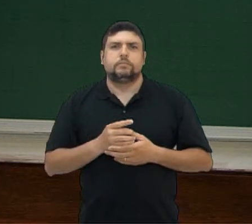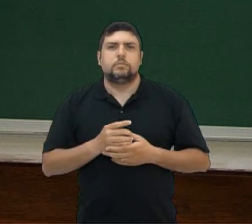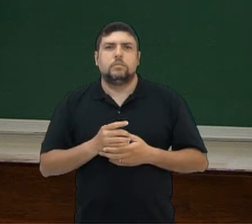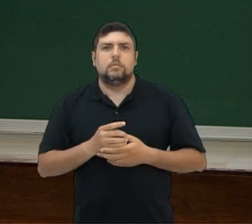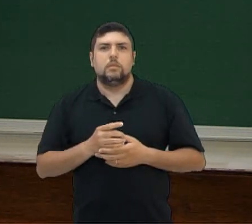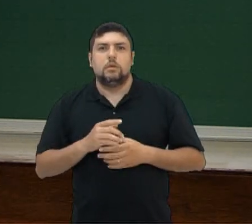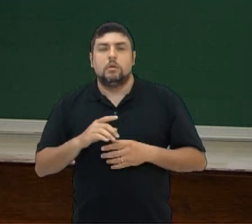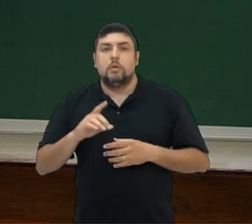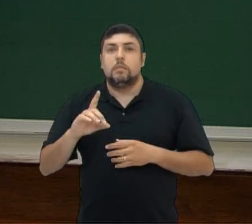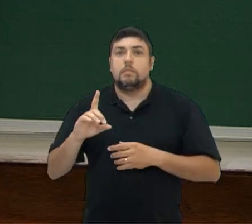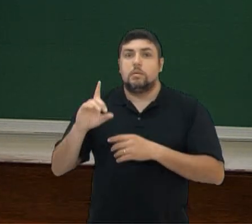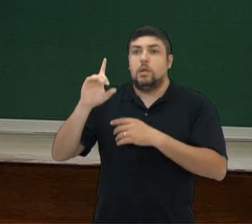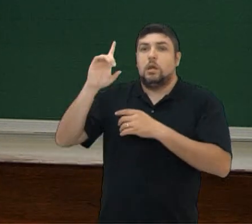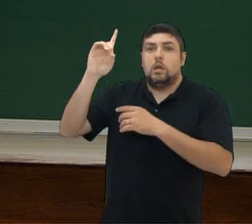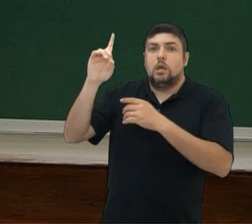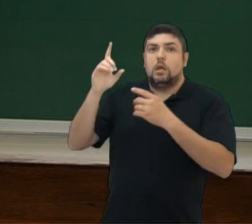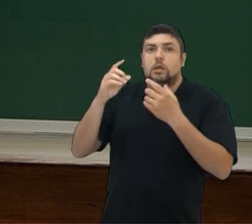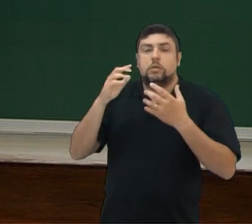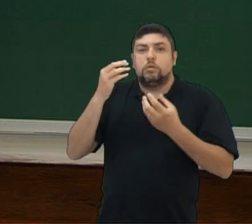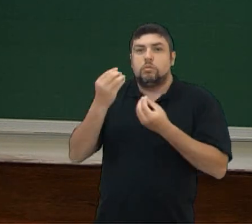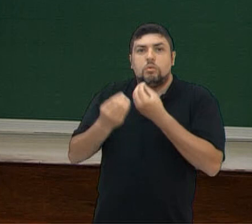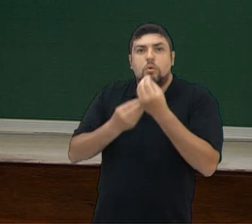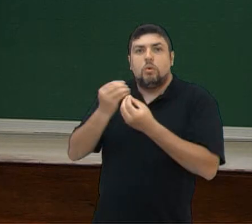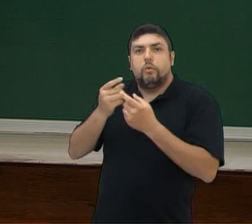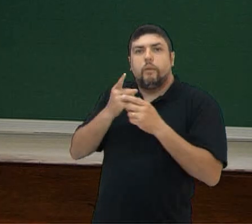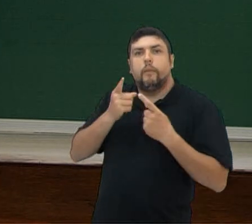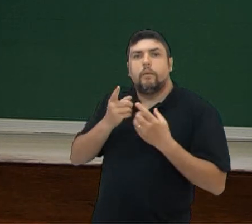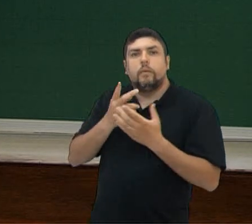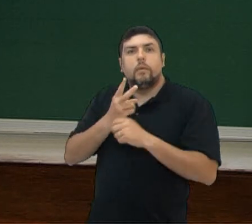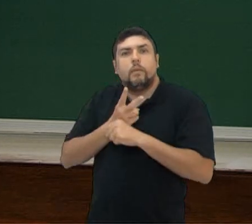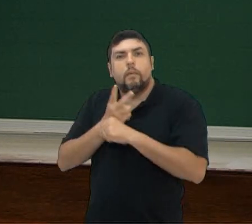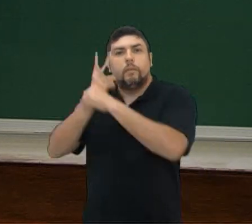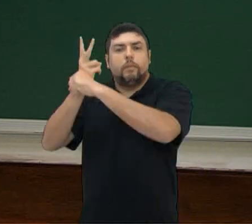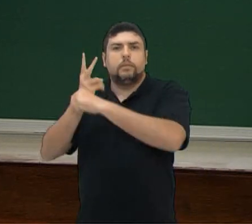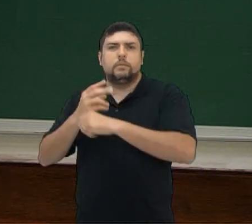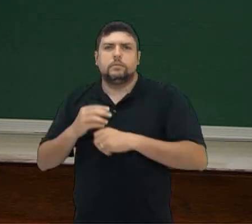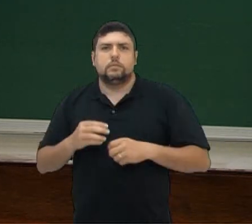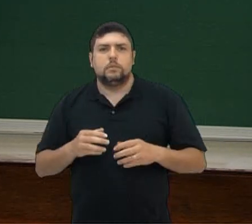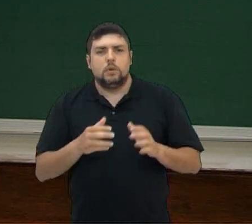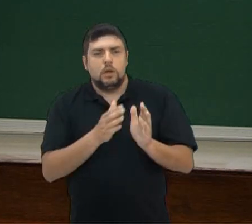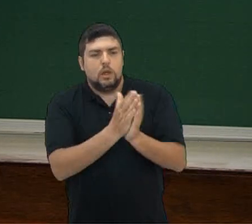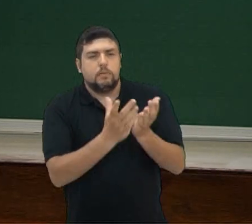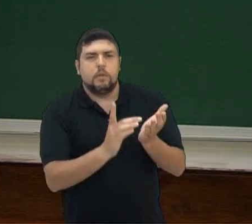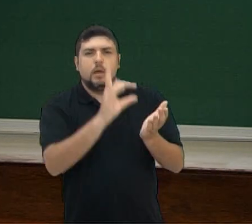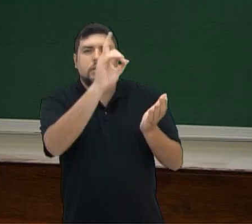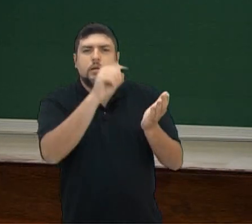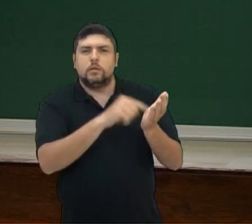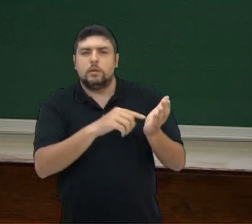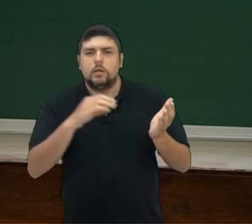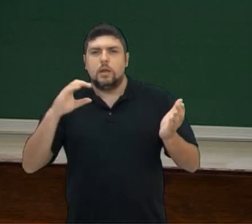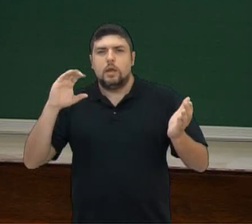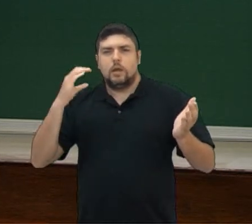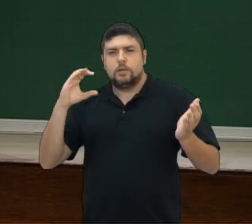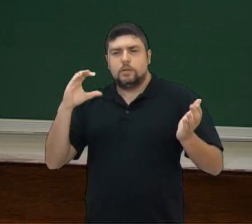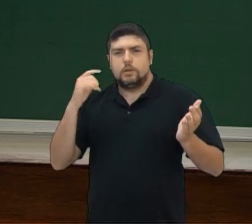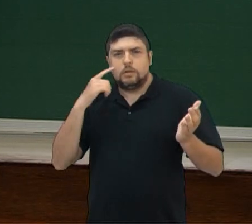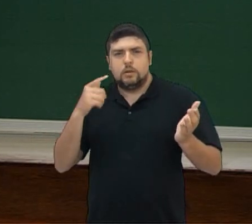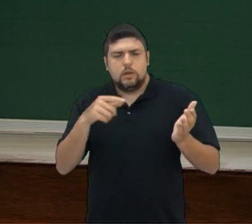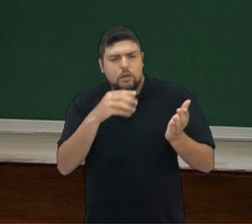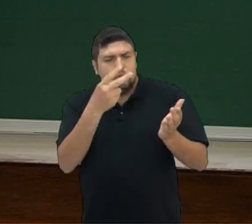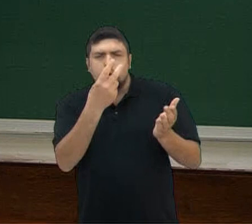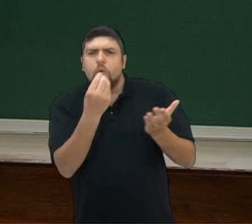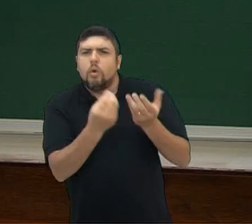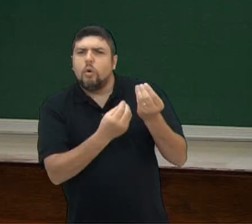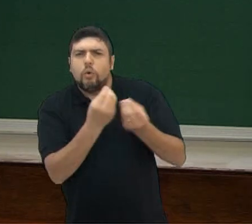contrário, a gente já vai ver agora. E a limitação da ciência pelos princípios bíblicos, o texto traz um pouco disso, né? Então, as